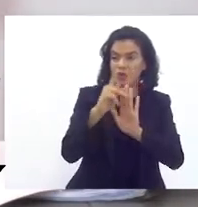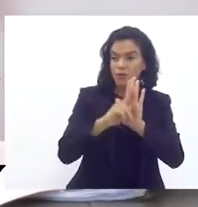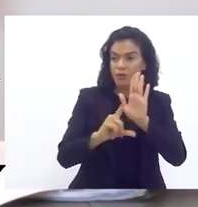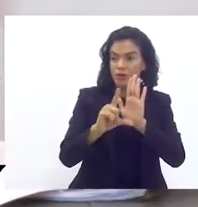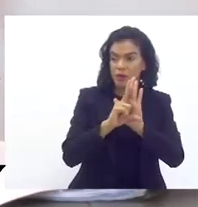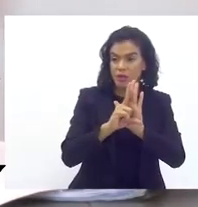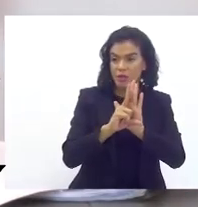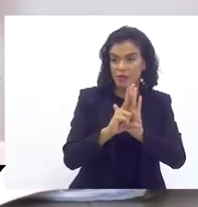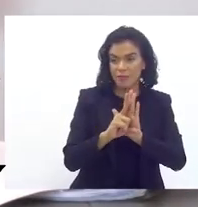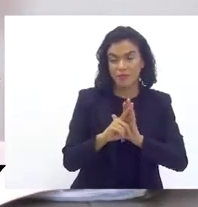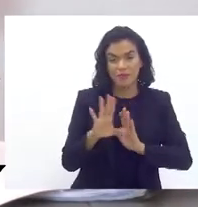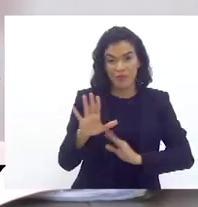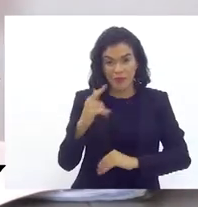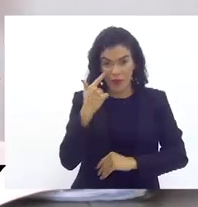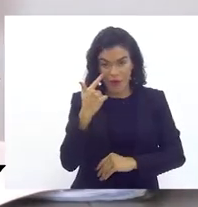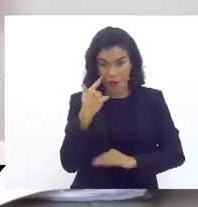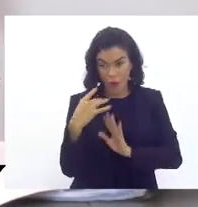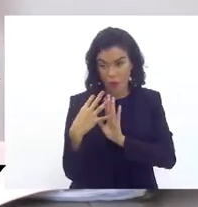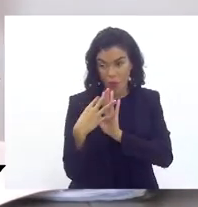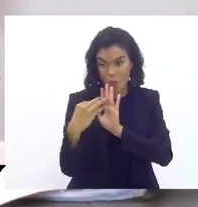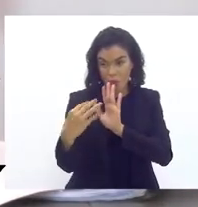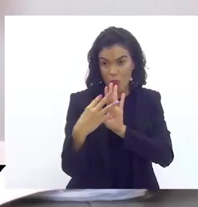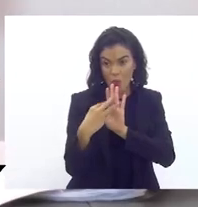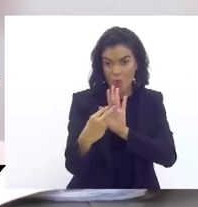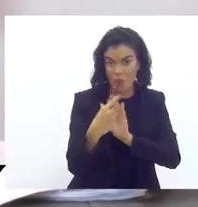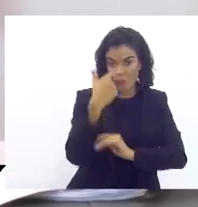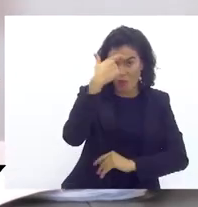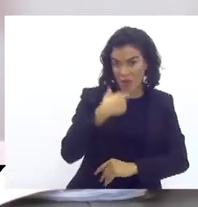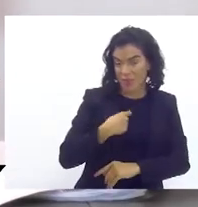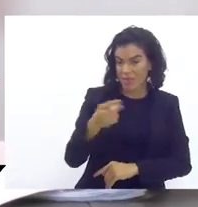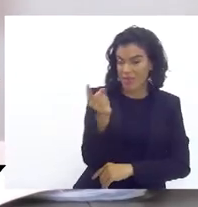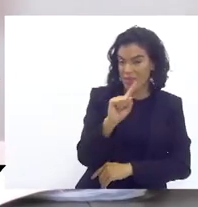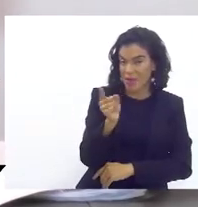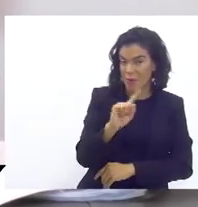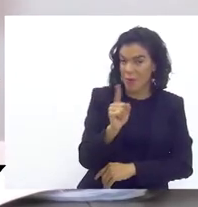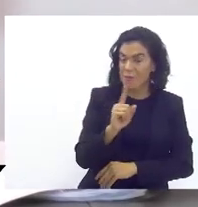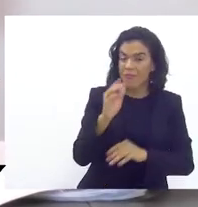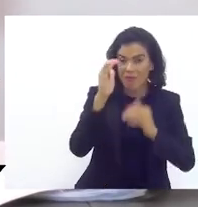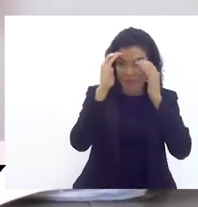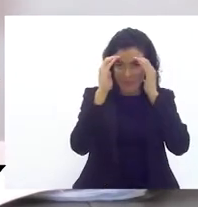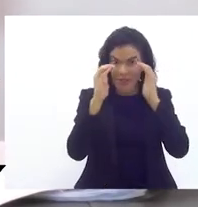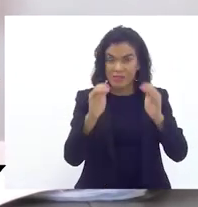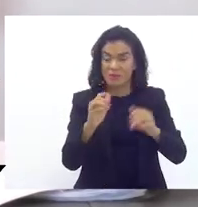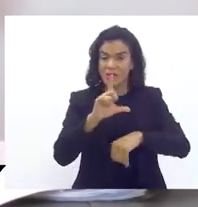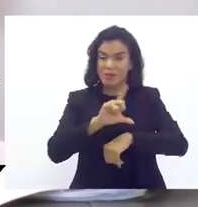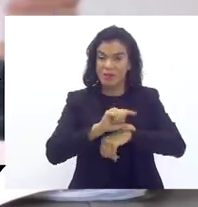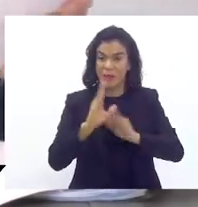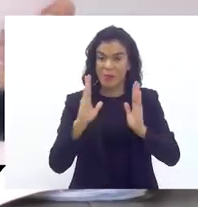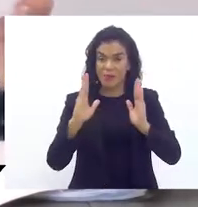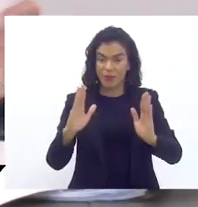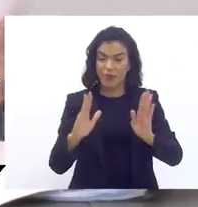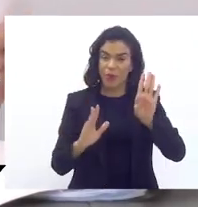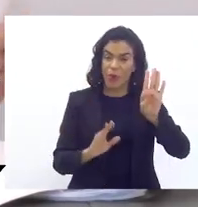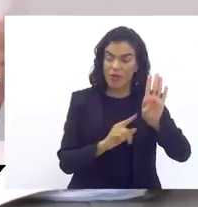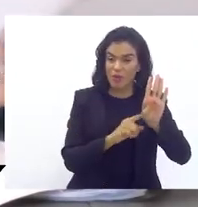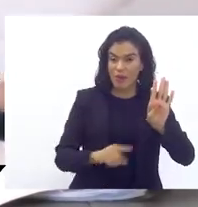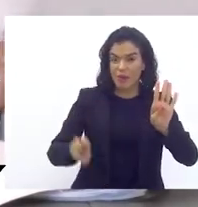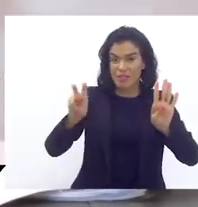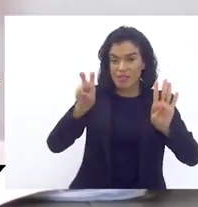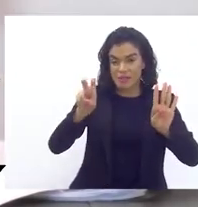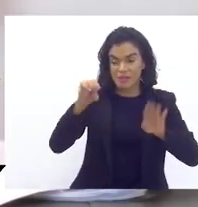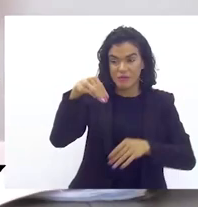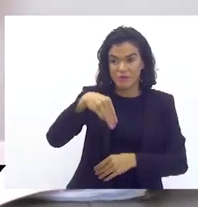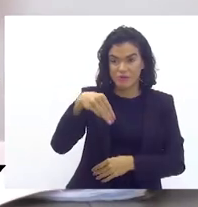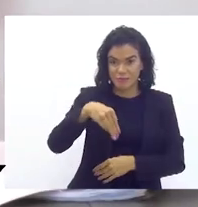seguirem ao meu exemplo e já teria o tempo de 4 a 5 minutos sem dúvida as pessoas que estão na mesa